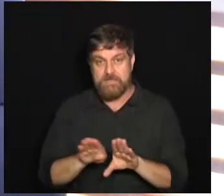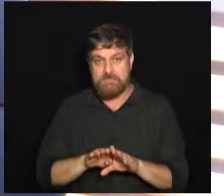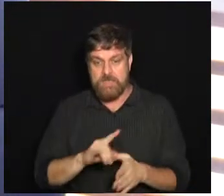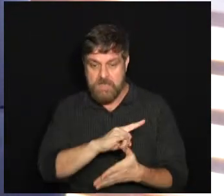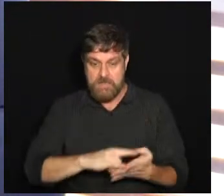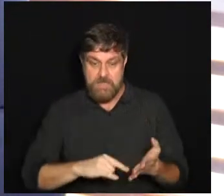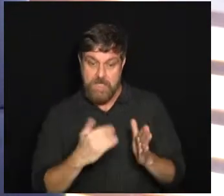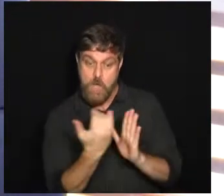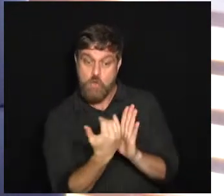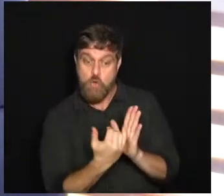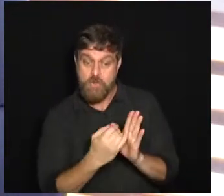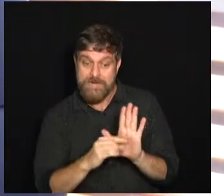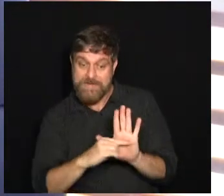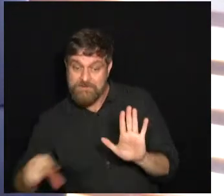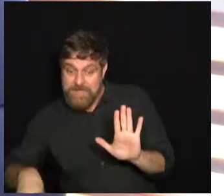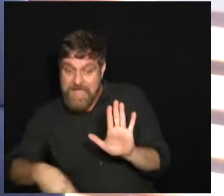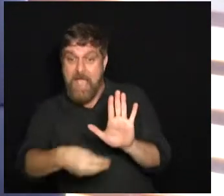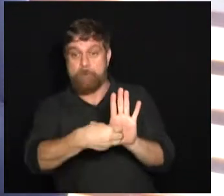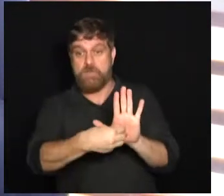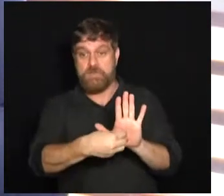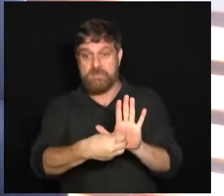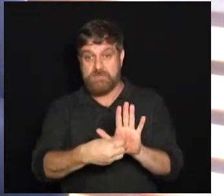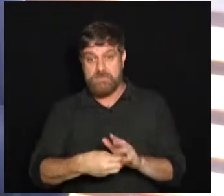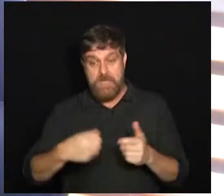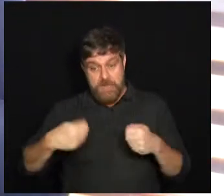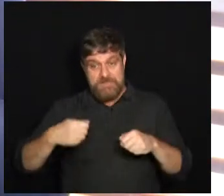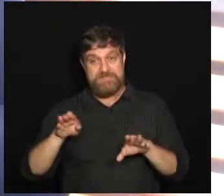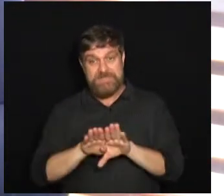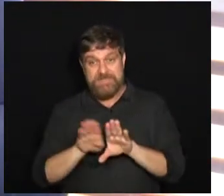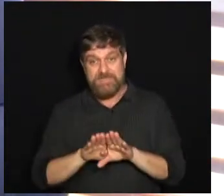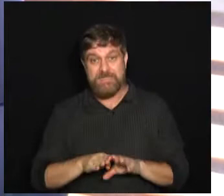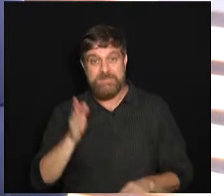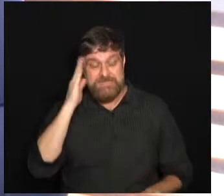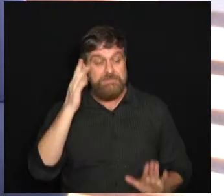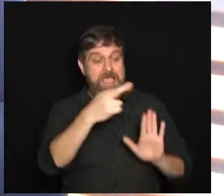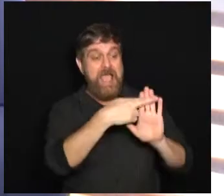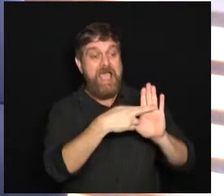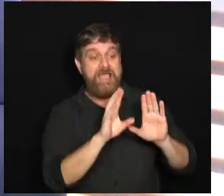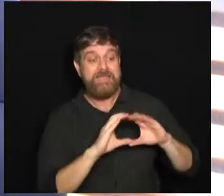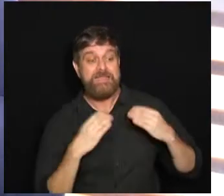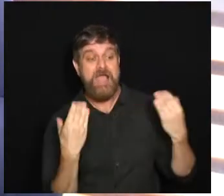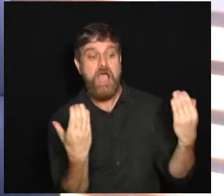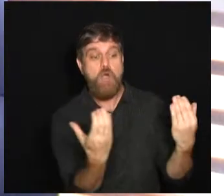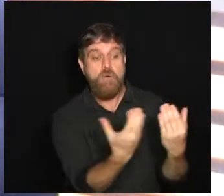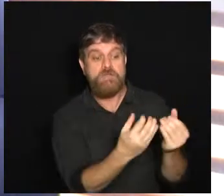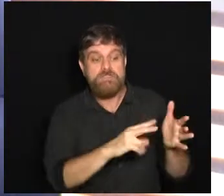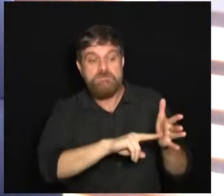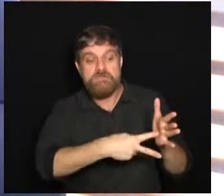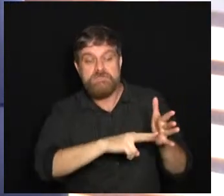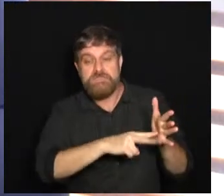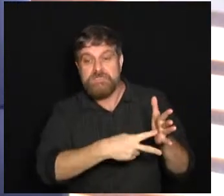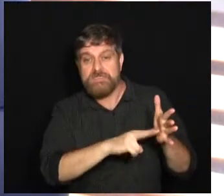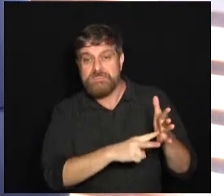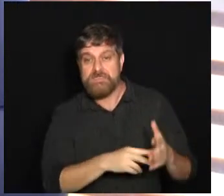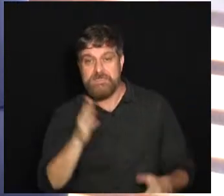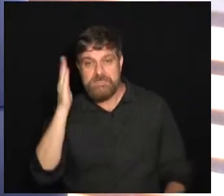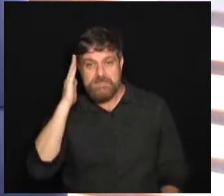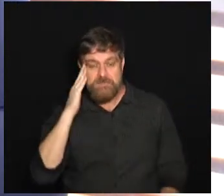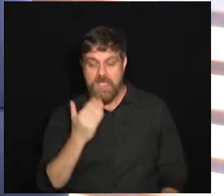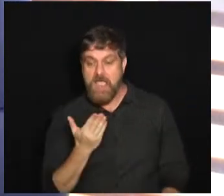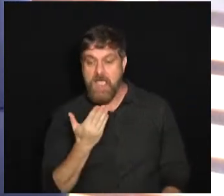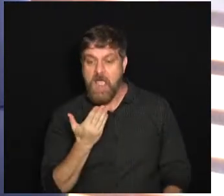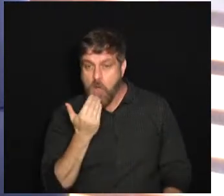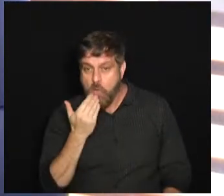aditivo contratual. E antes disso, que seja verificada a norma coletiva da categoria, então o acordo coletivo, a convenção coletiva, que trata do